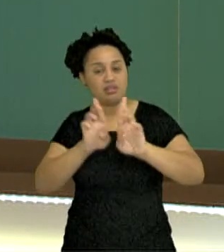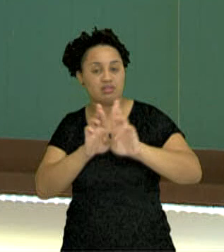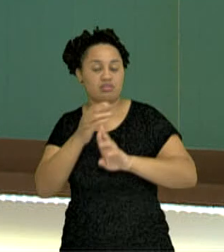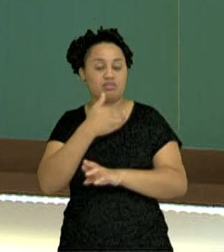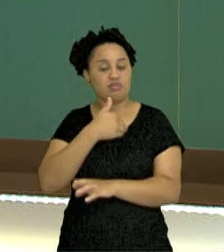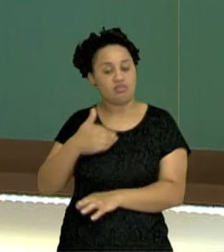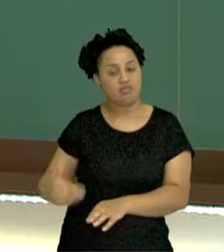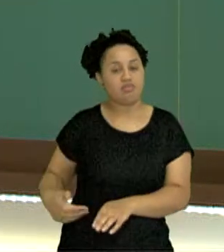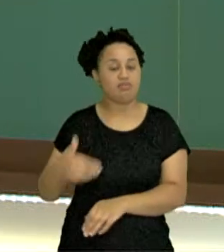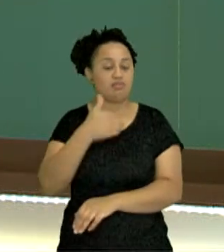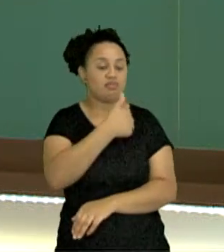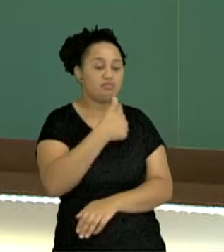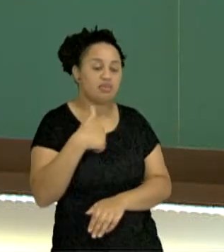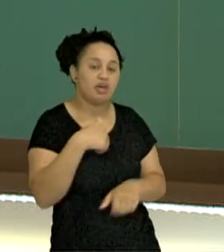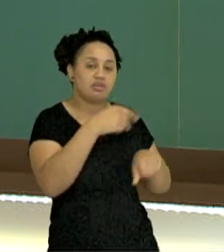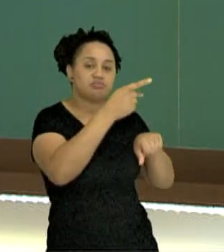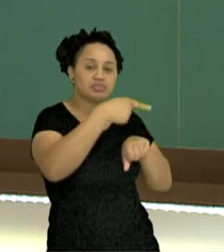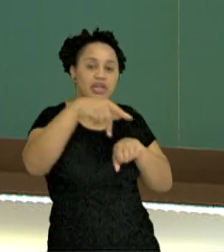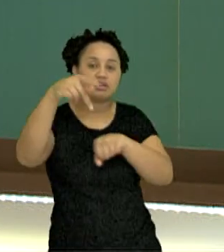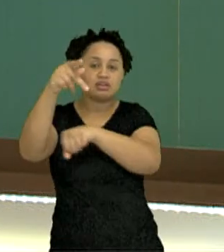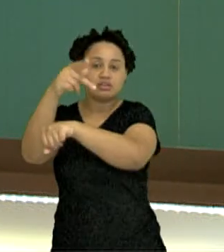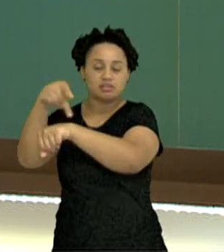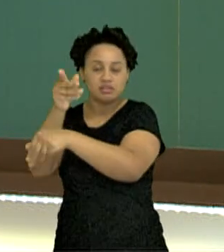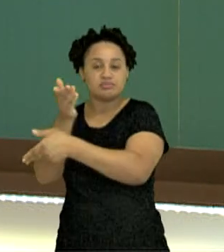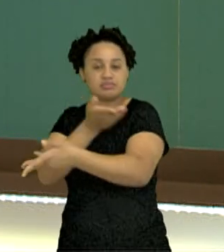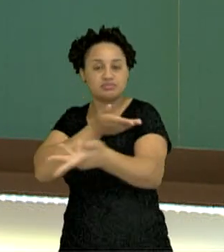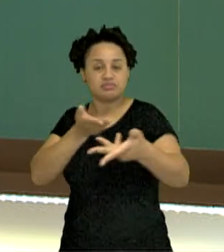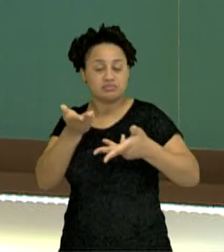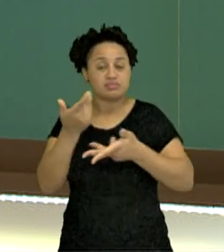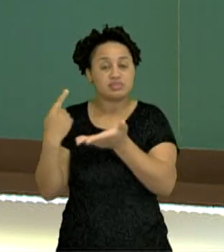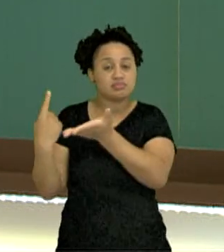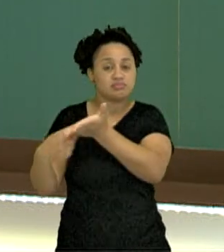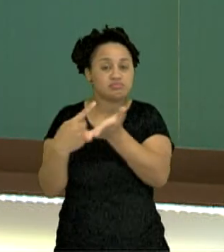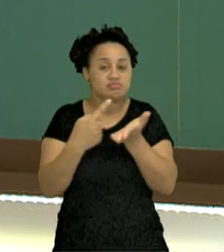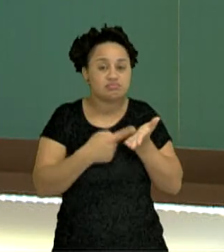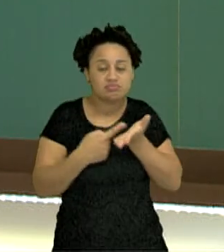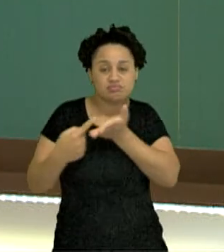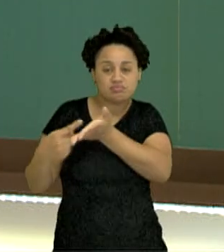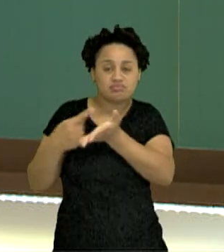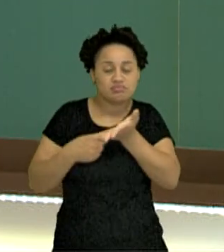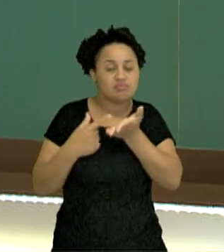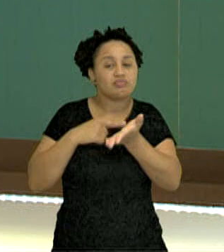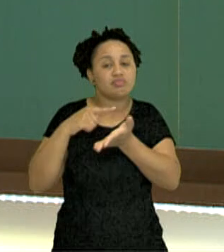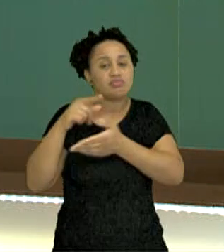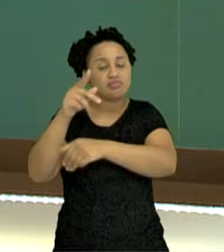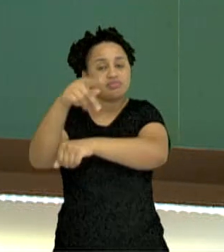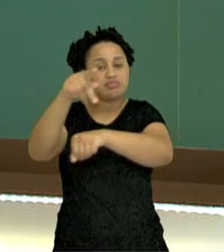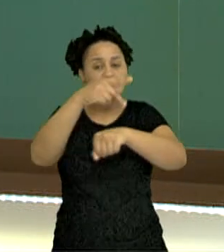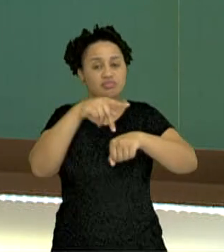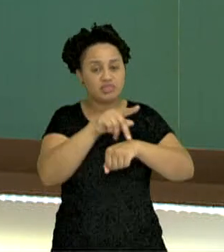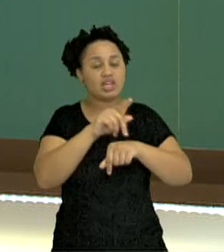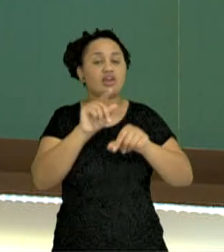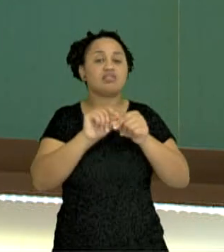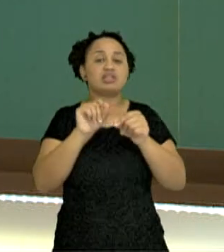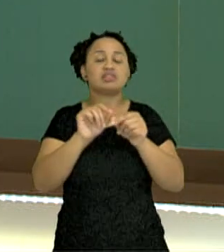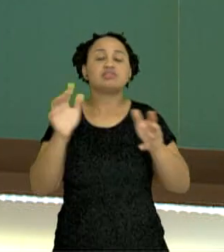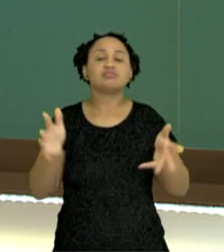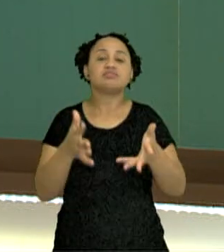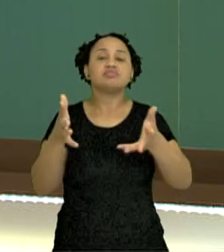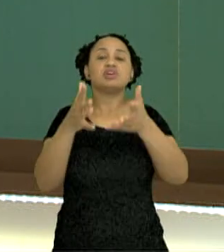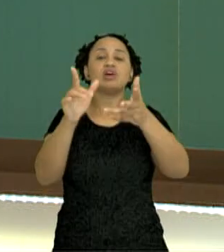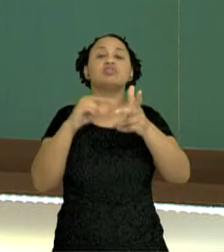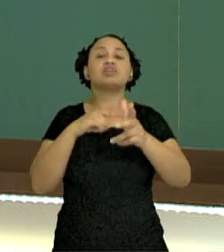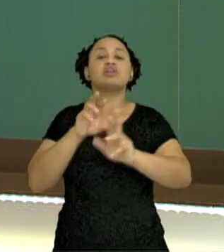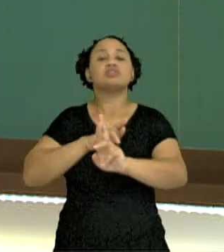de diferentes países e ainda que esses acordos entre esses diversos governos favoreçam diretamente